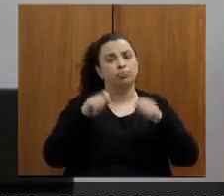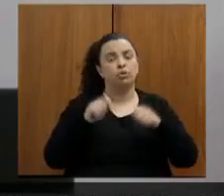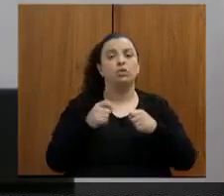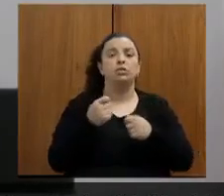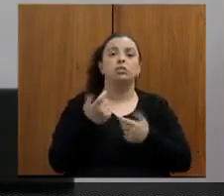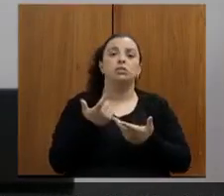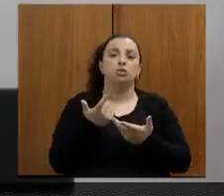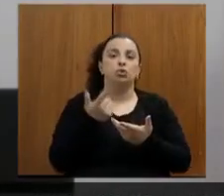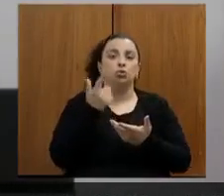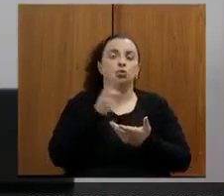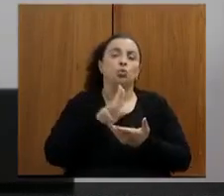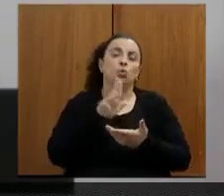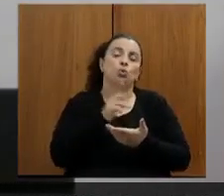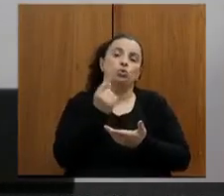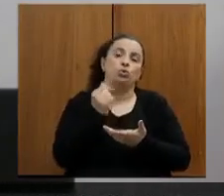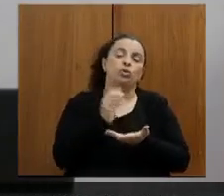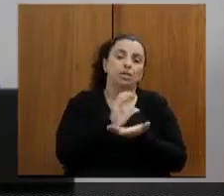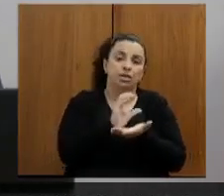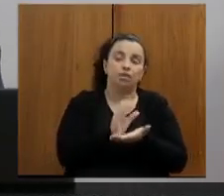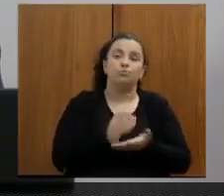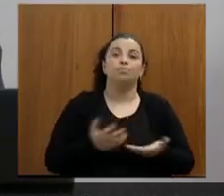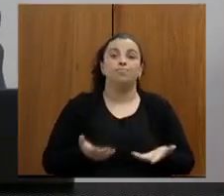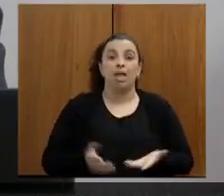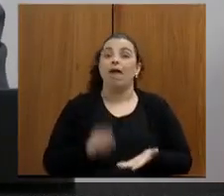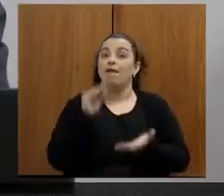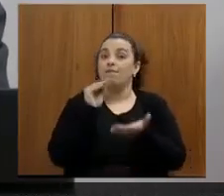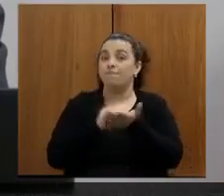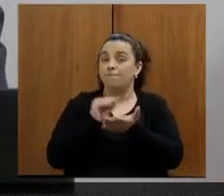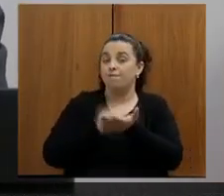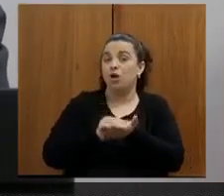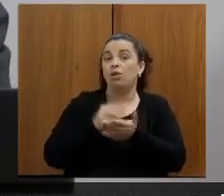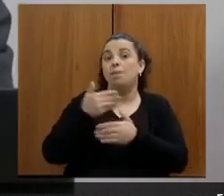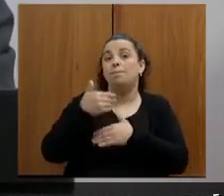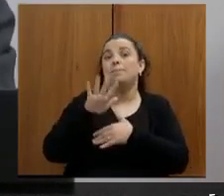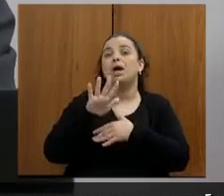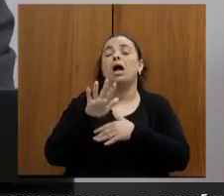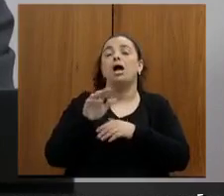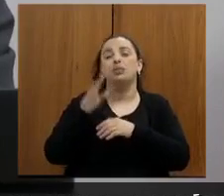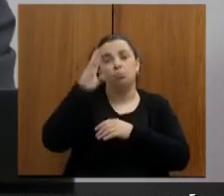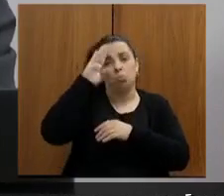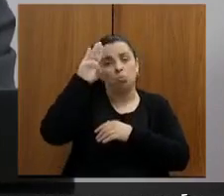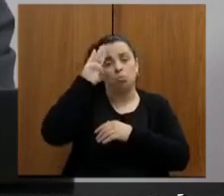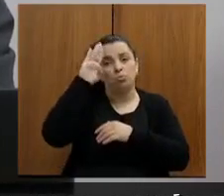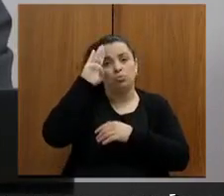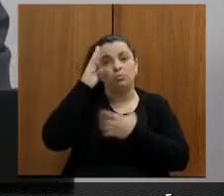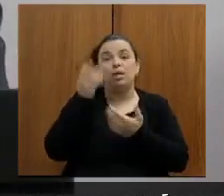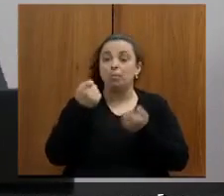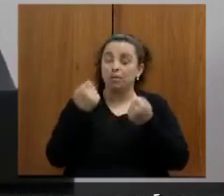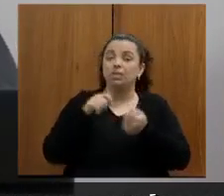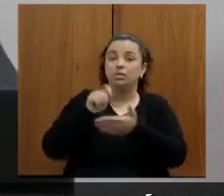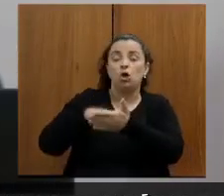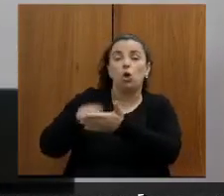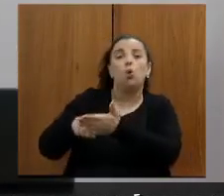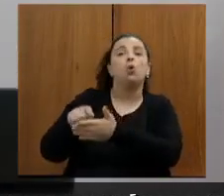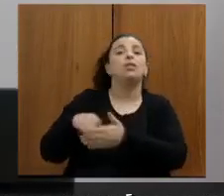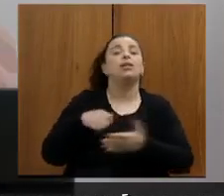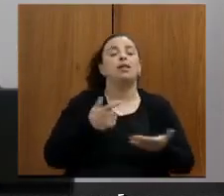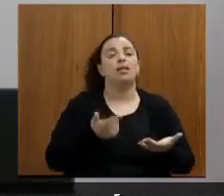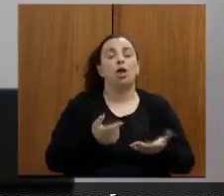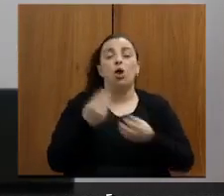o próprio Comandante admitiu aqui que falta efetivo e precisa de mais efetivo não há como fazer expansão